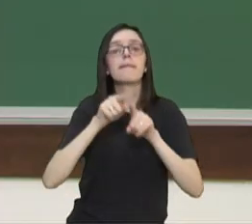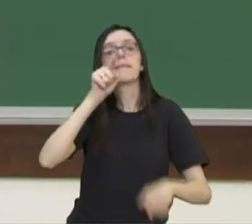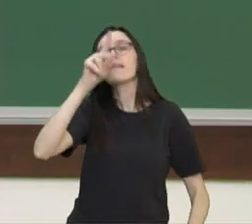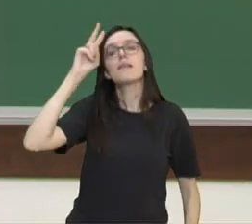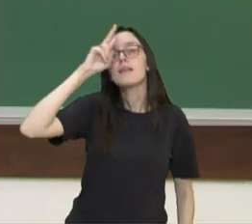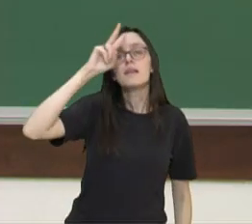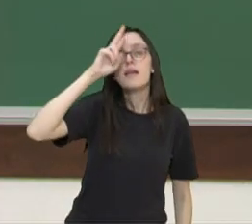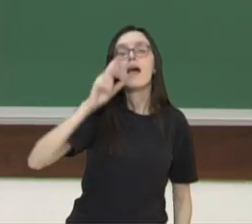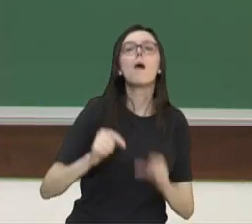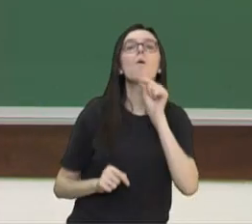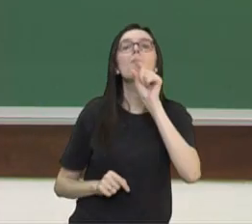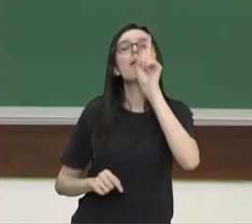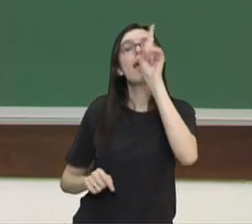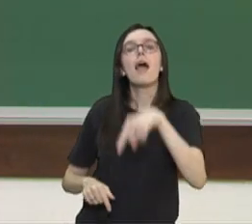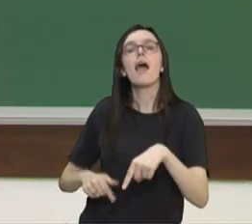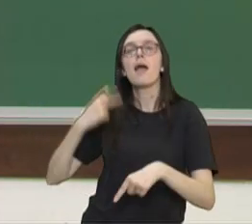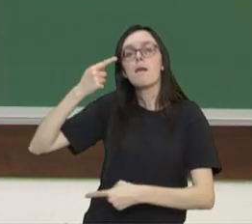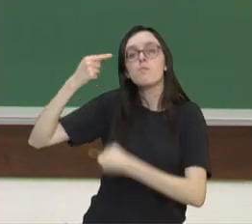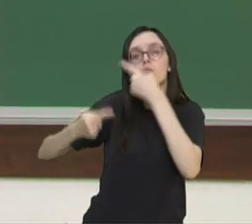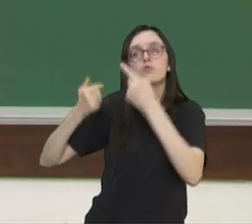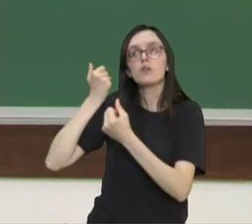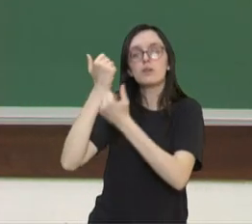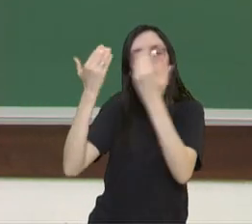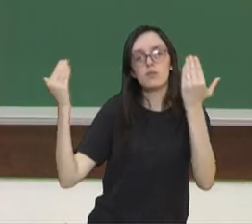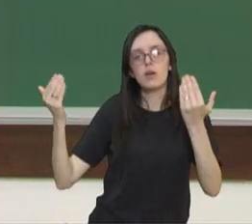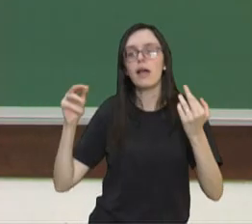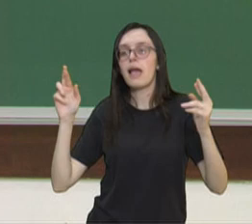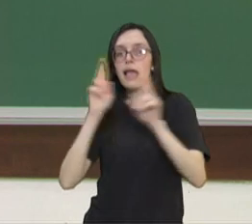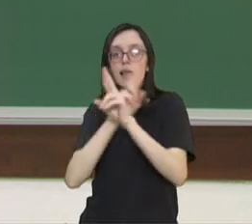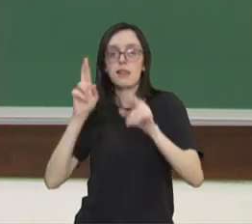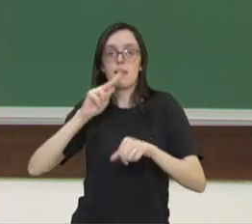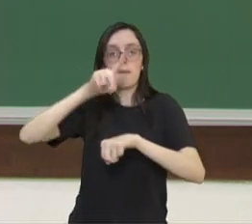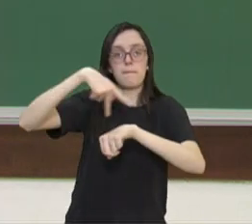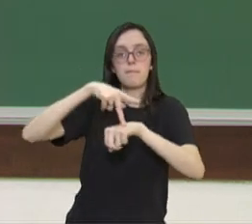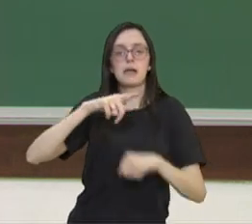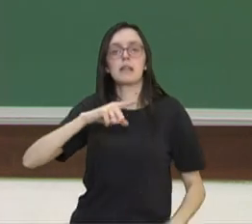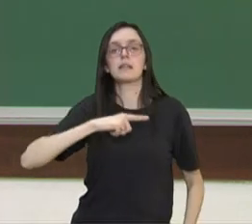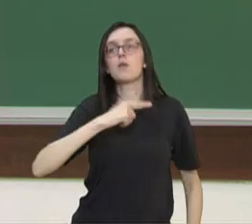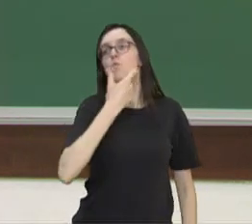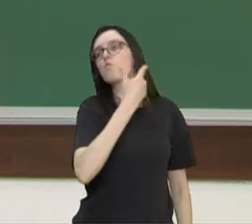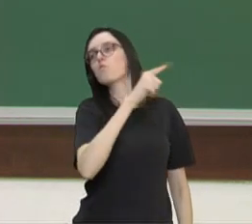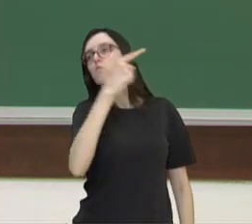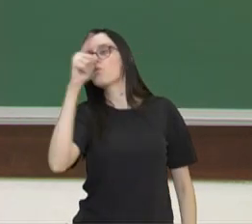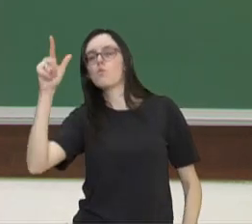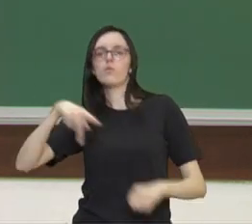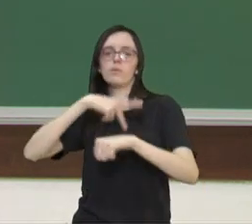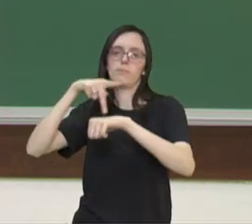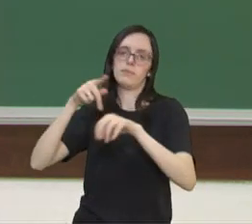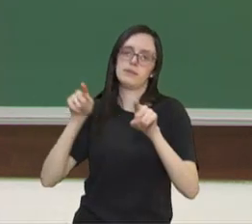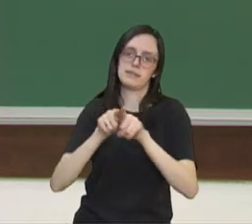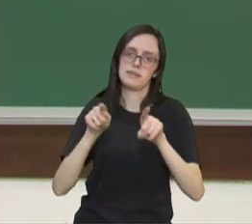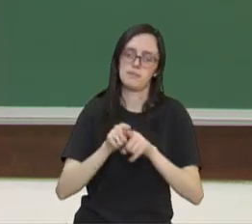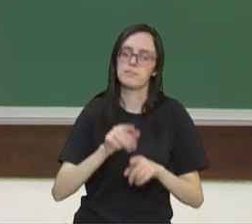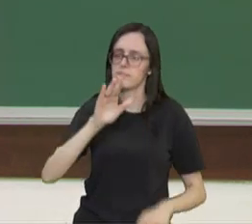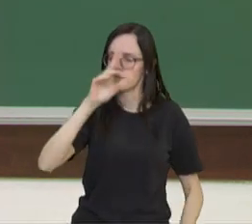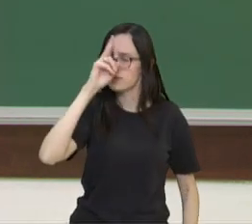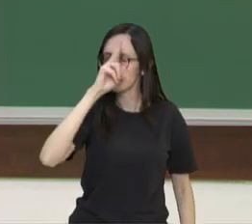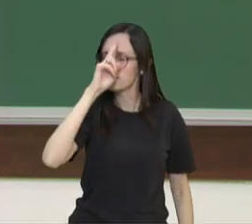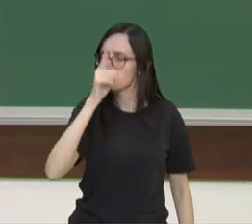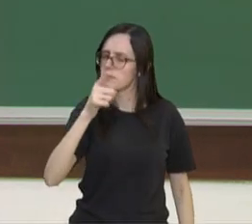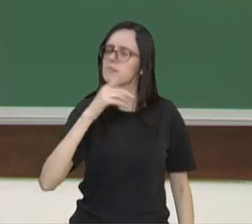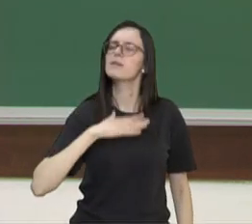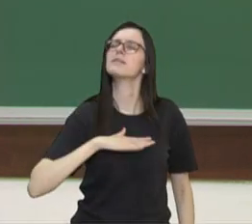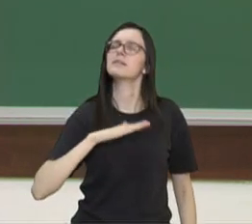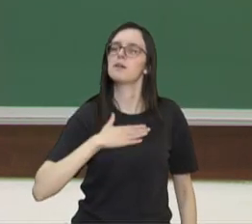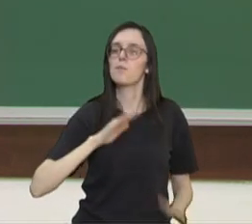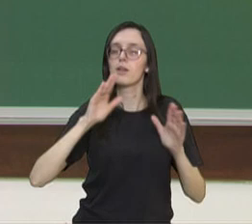lembra do que é política externa, as relações de um país com outros países. Lembra disso? Bem